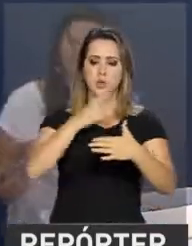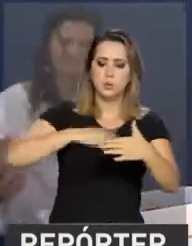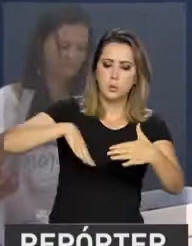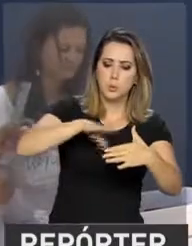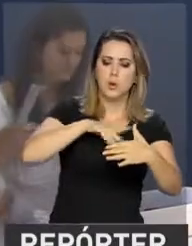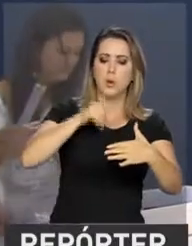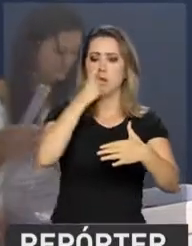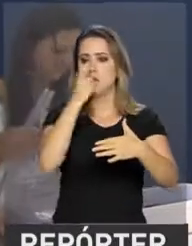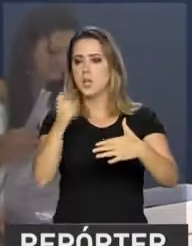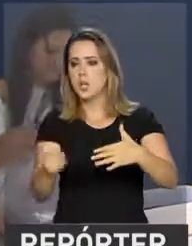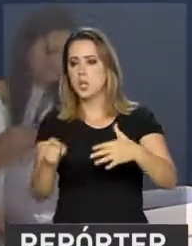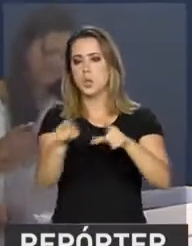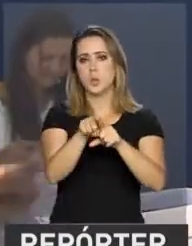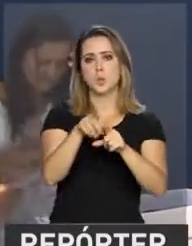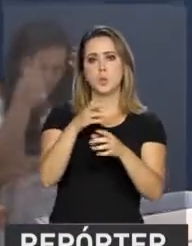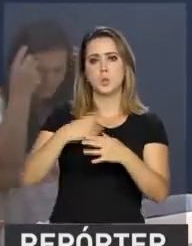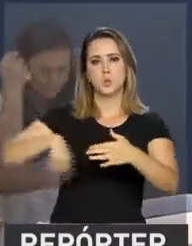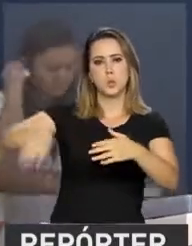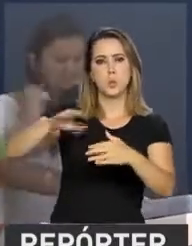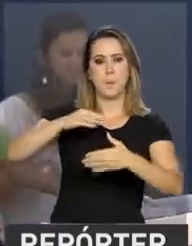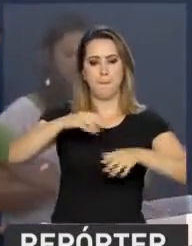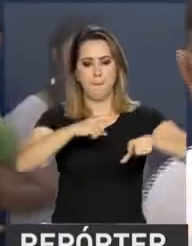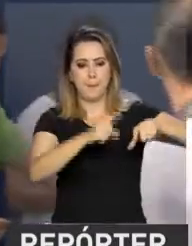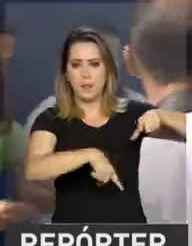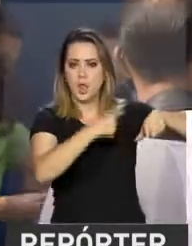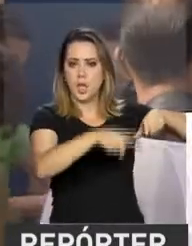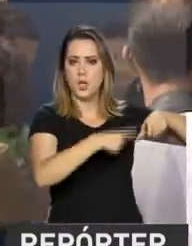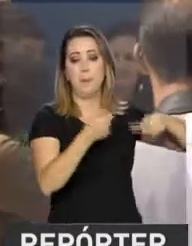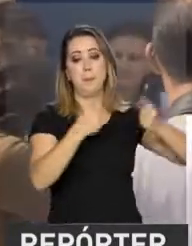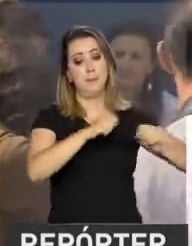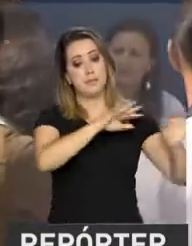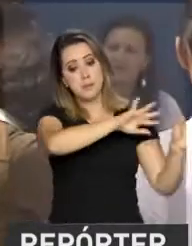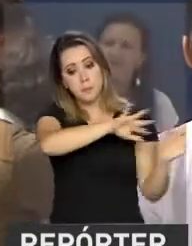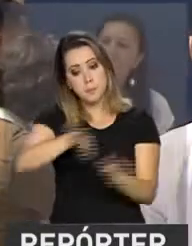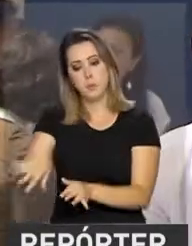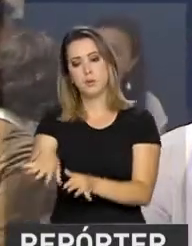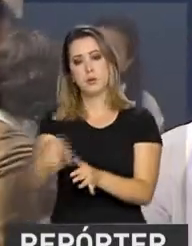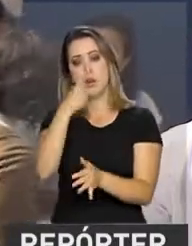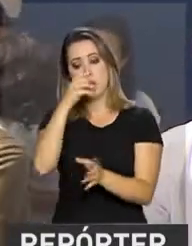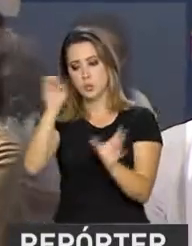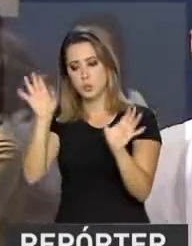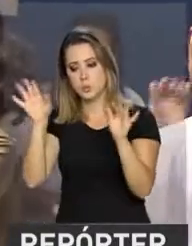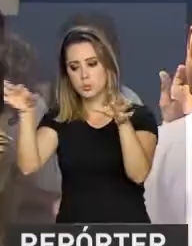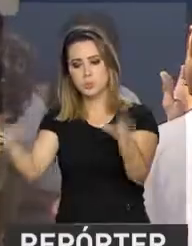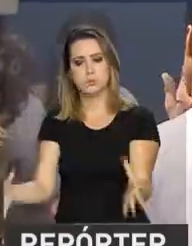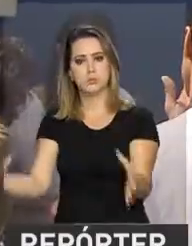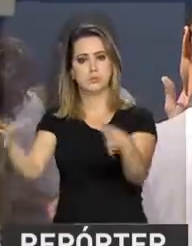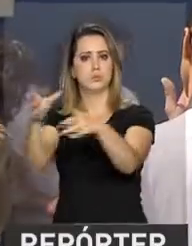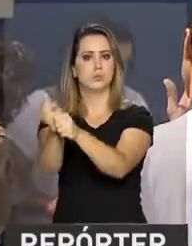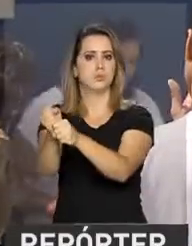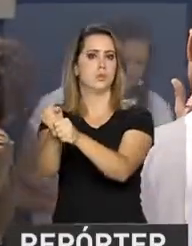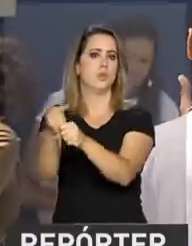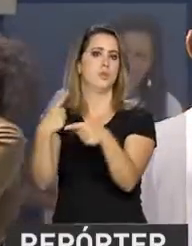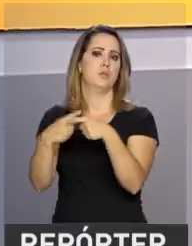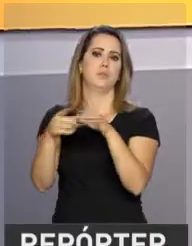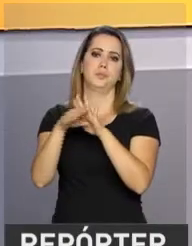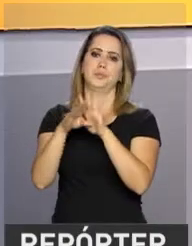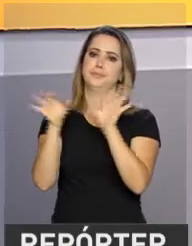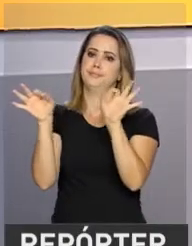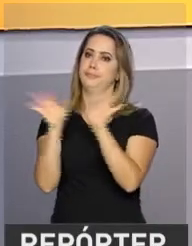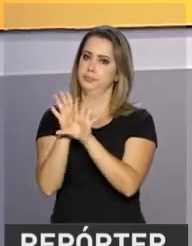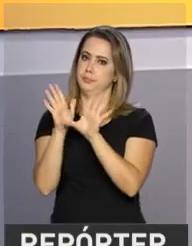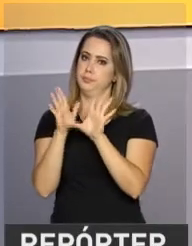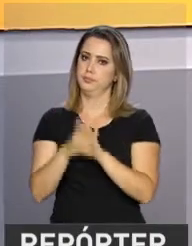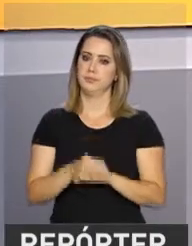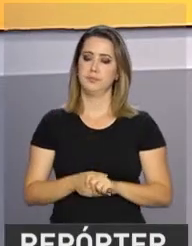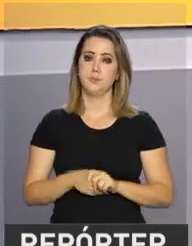aquele lixo que tal, aquele mato, pneu, tudo isso tem que ter continuidade, porque senão o projeto não funciona.